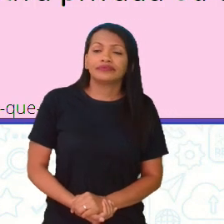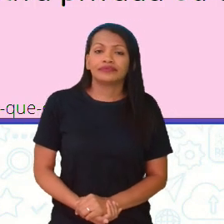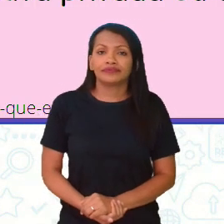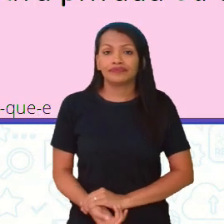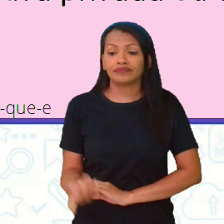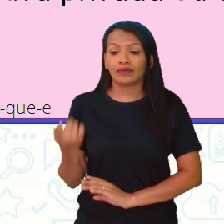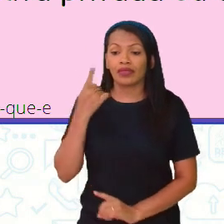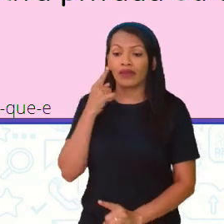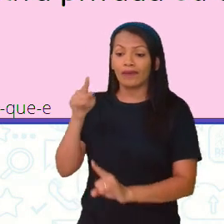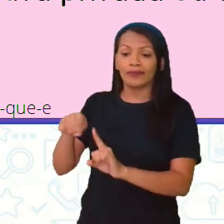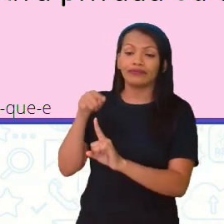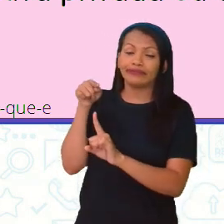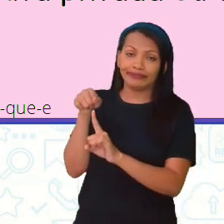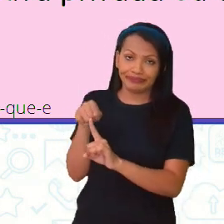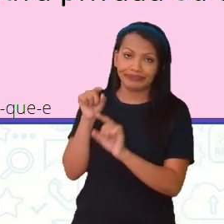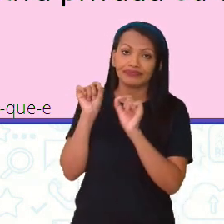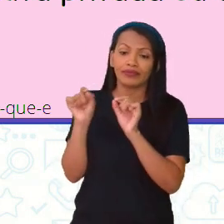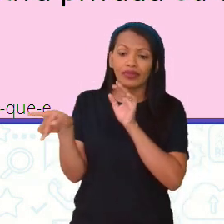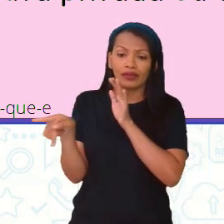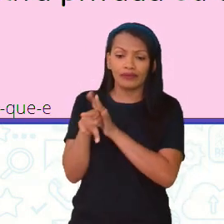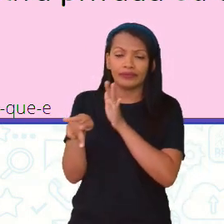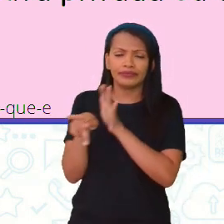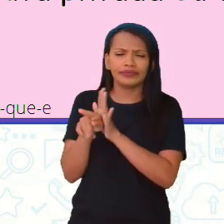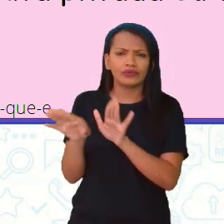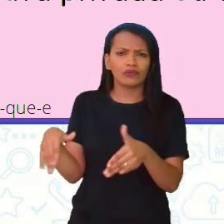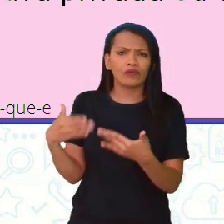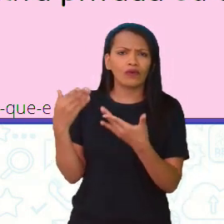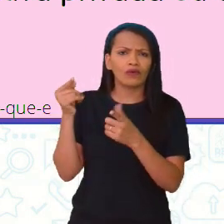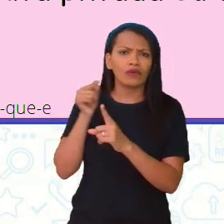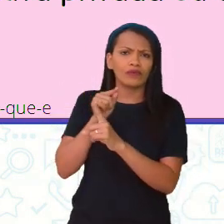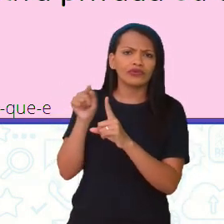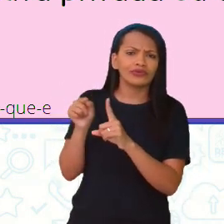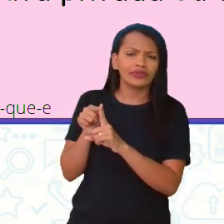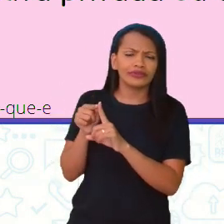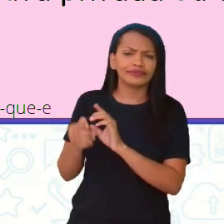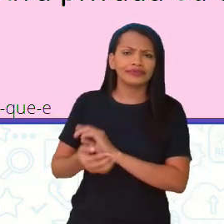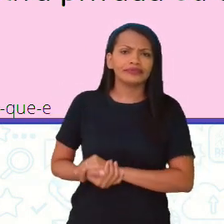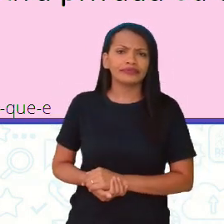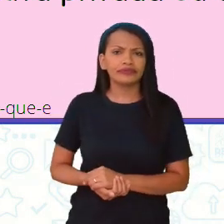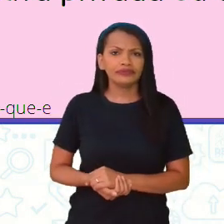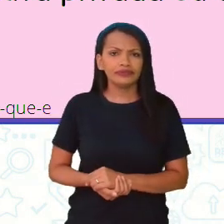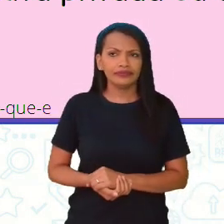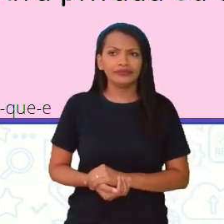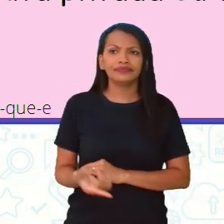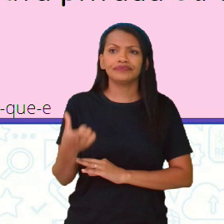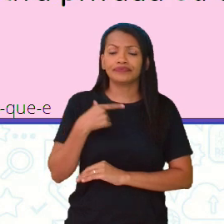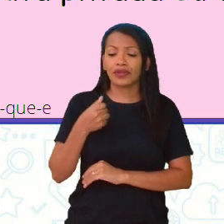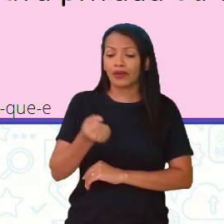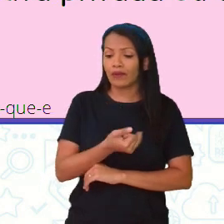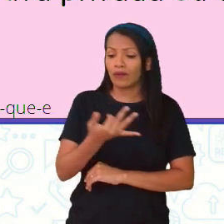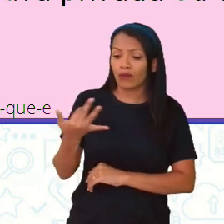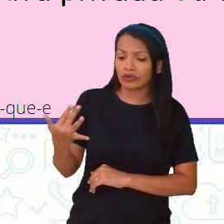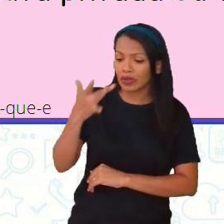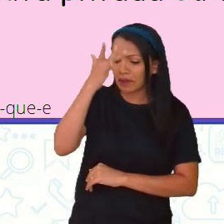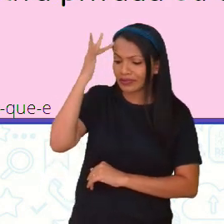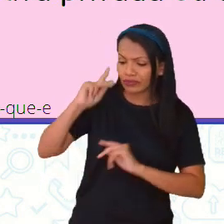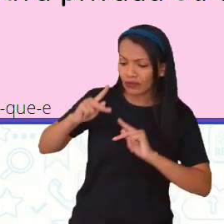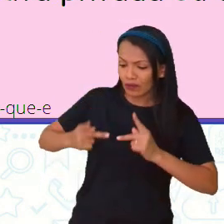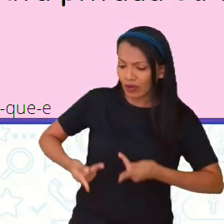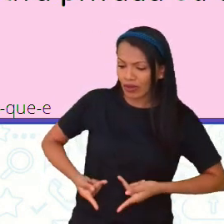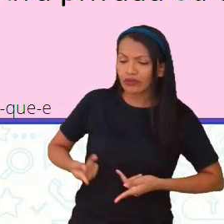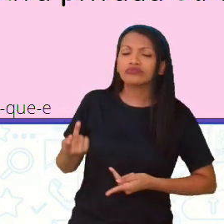pelo próprio IBGE, né? Qual é o objetivo do censo? Contar os habitantes do território